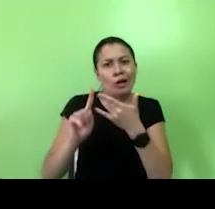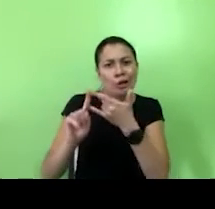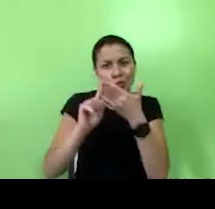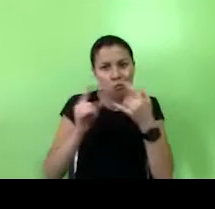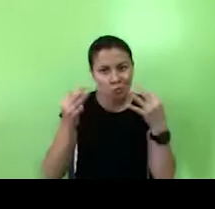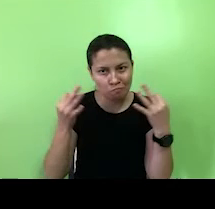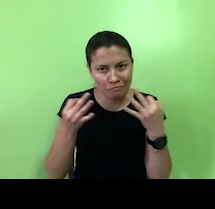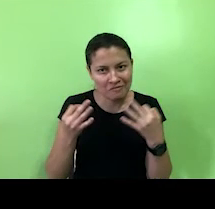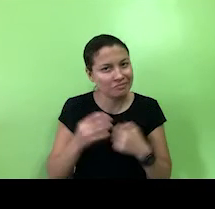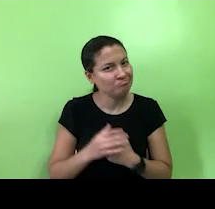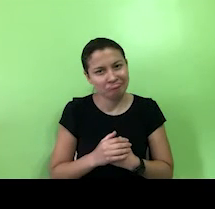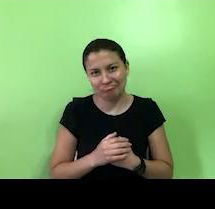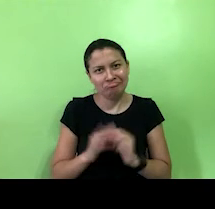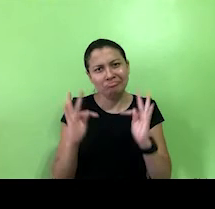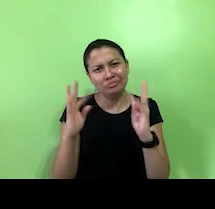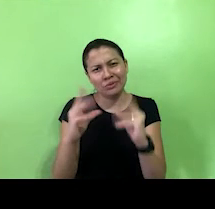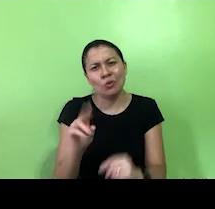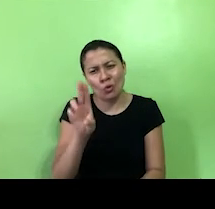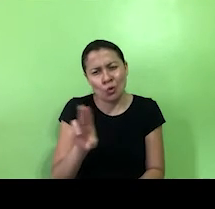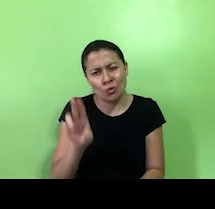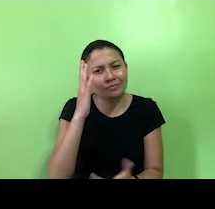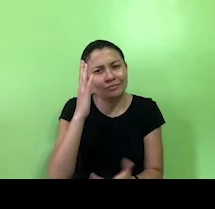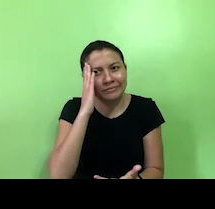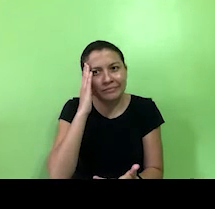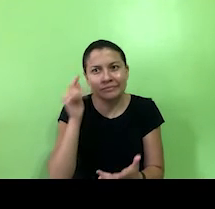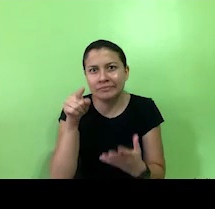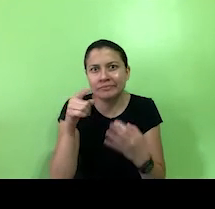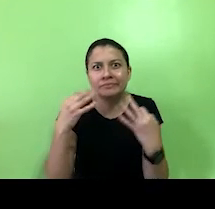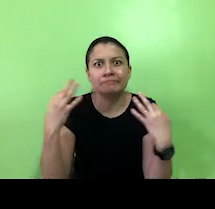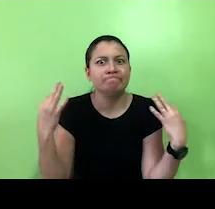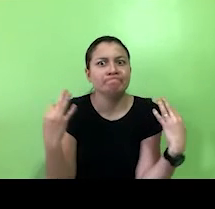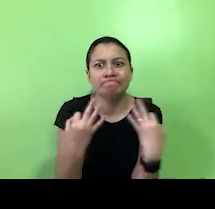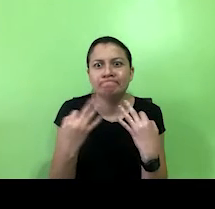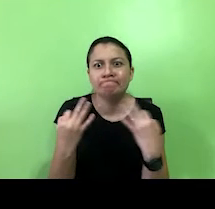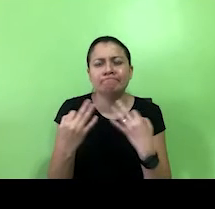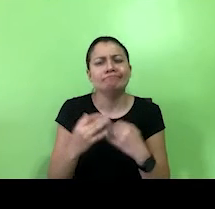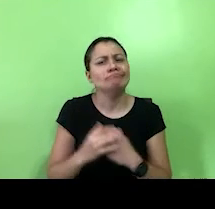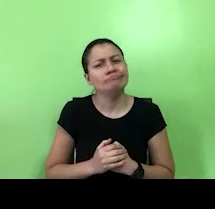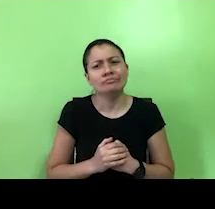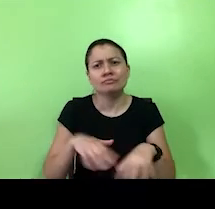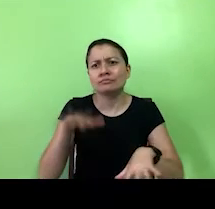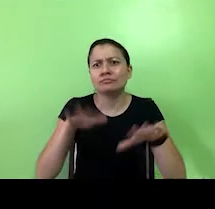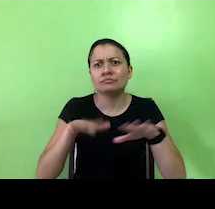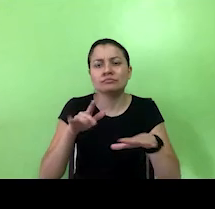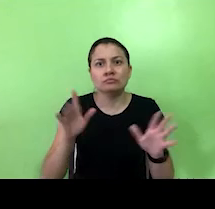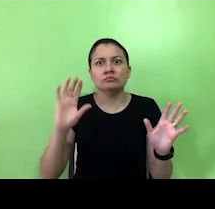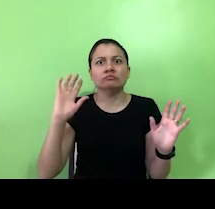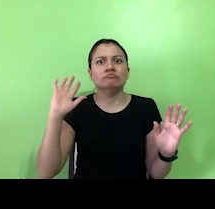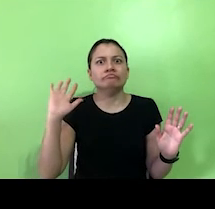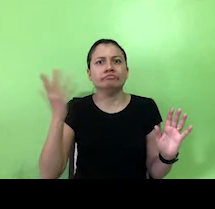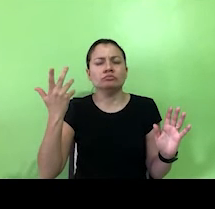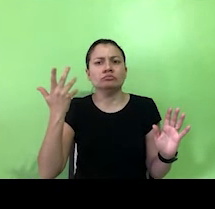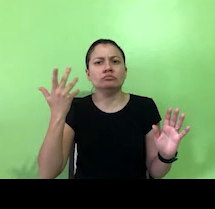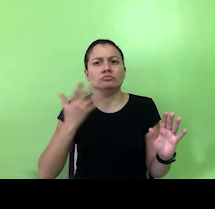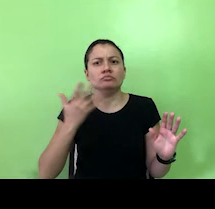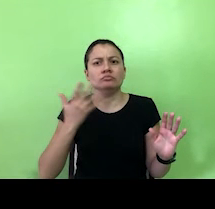mundo aqui acho que usa e sabe que ele não é nada intuitivo, ele não é consistente, às vezes do nada uma coisa sobrepõe a outra